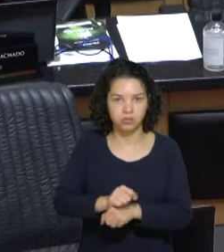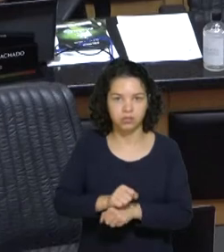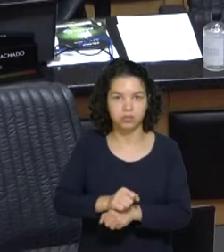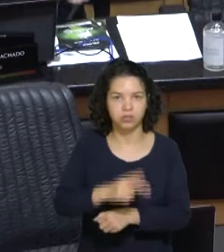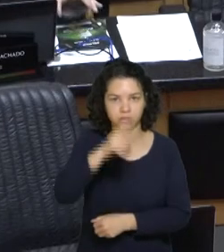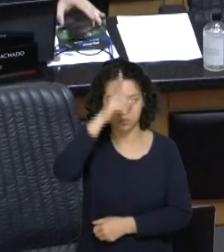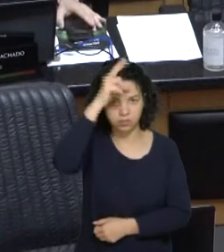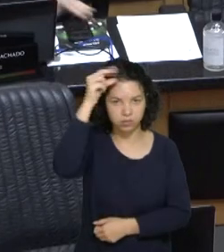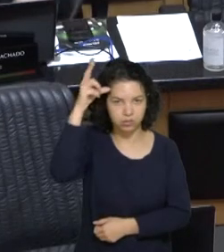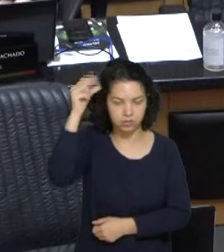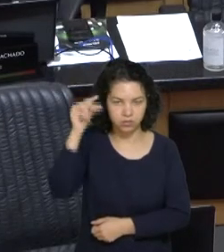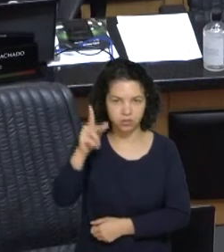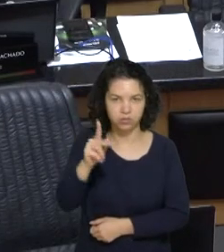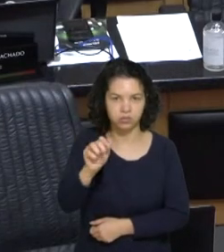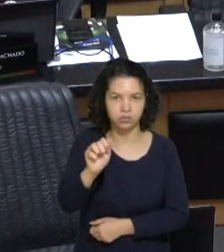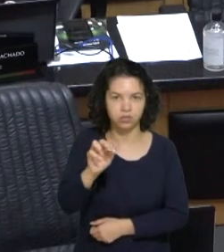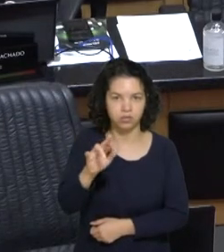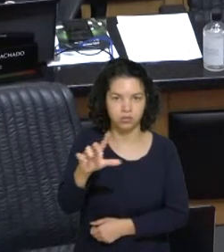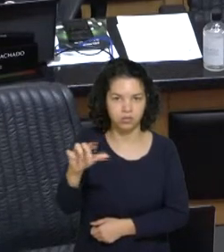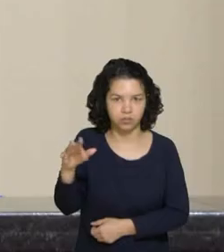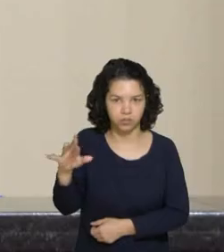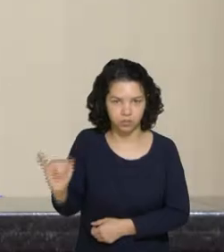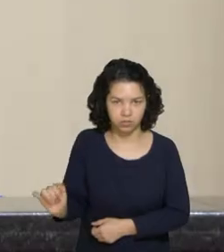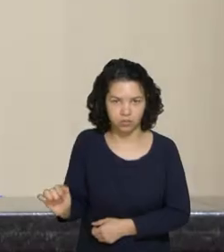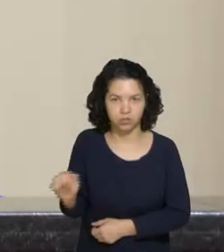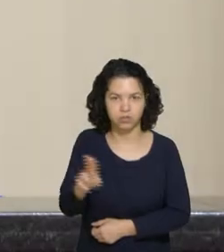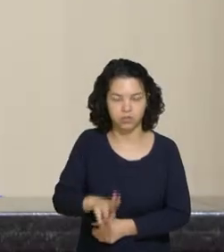de Palmeira usará a palavra.